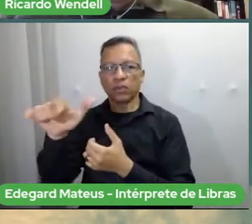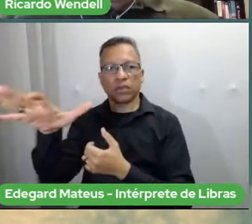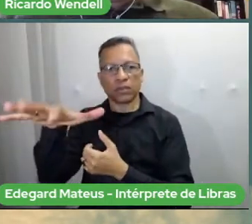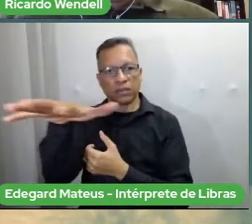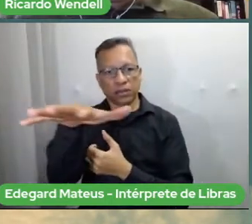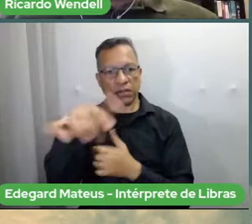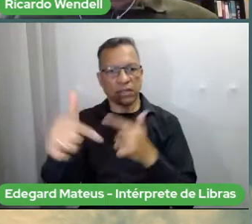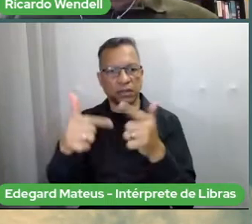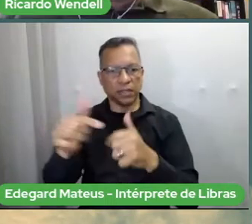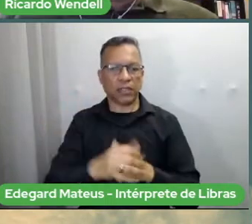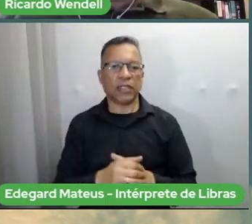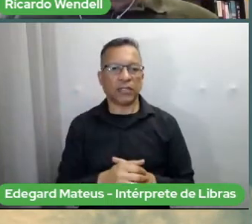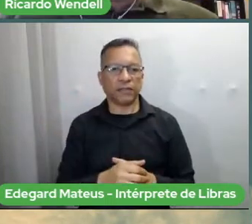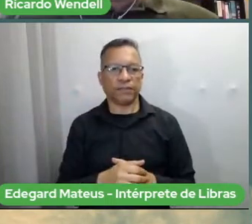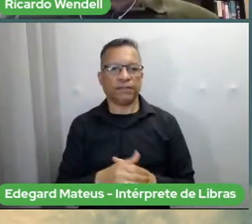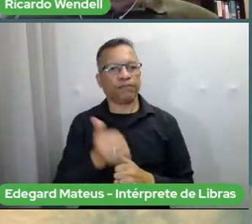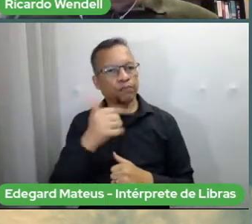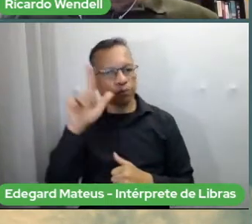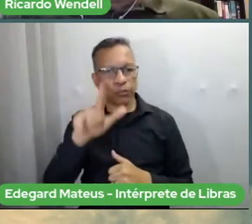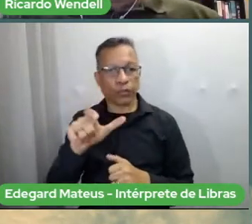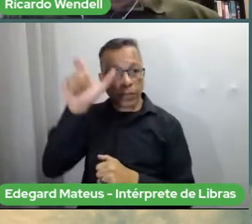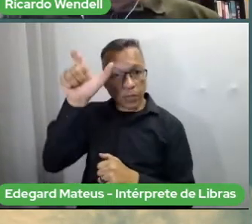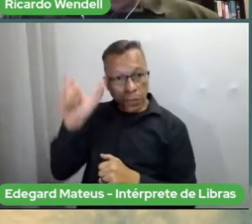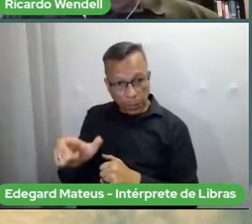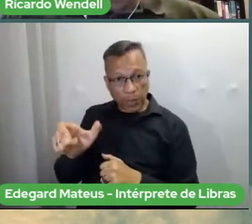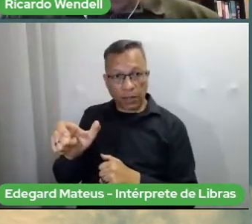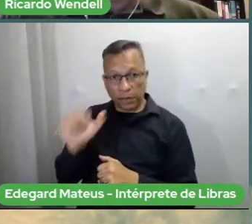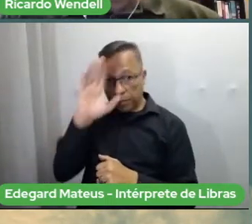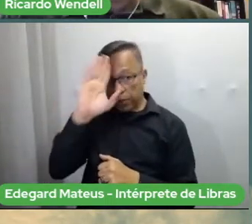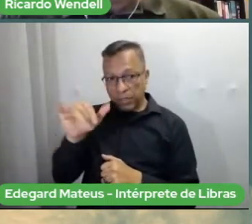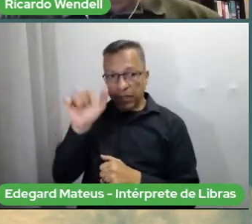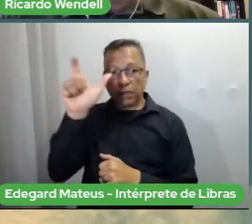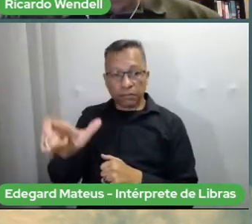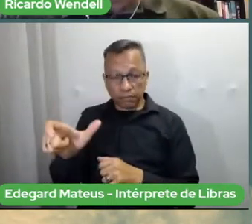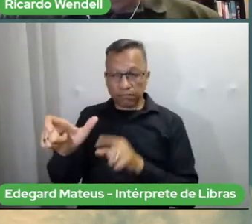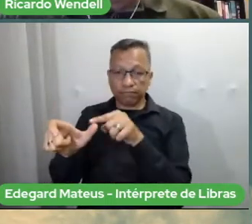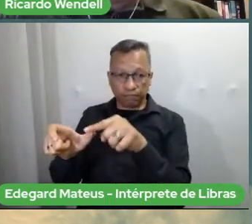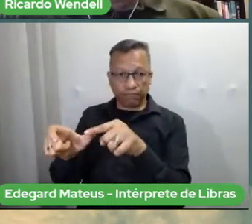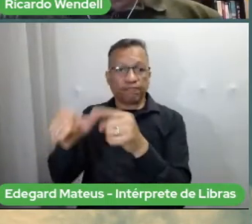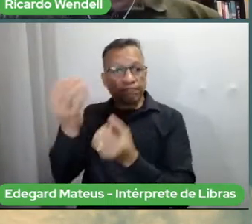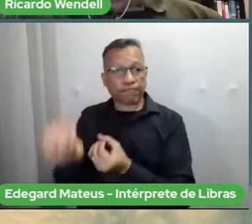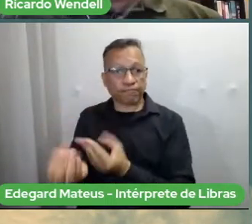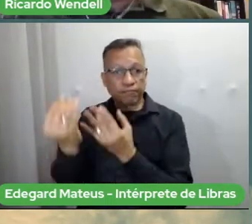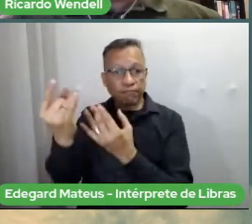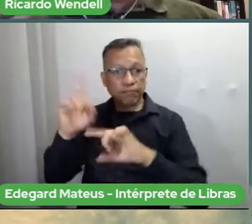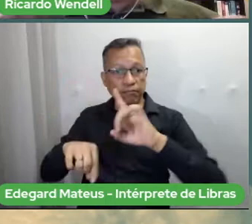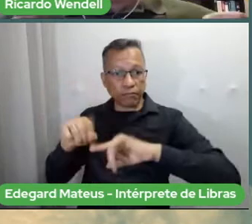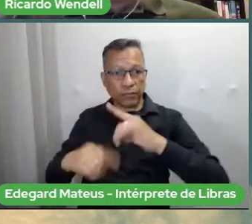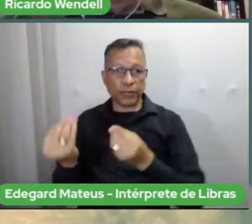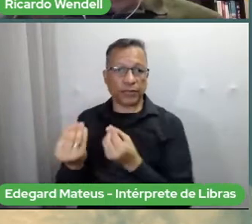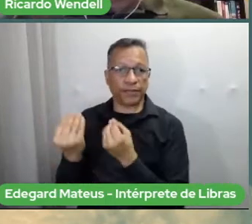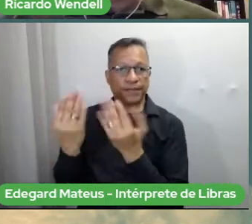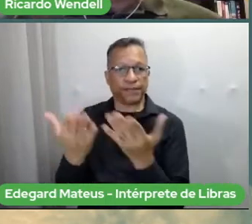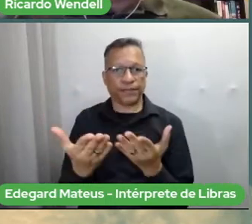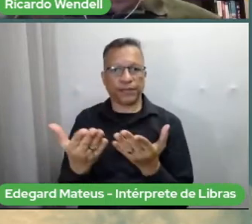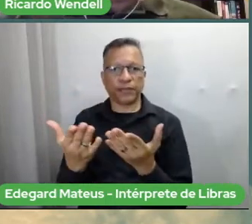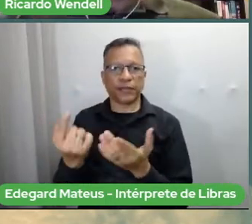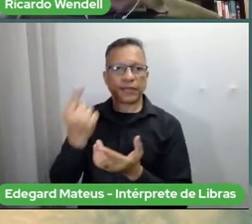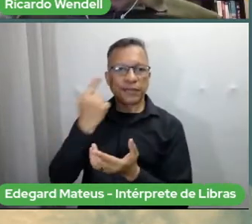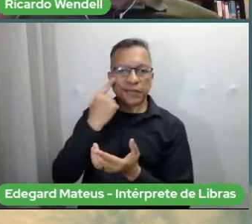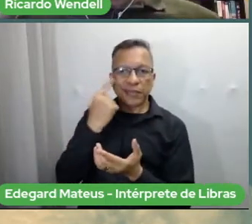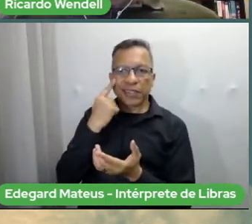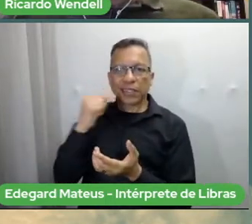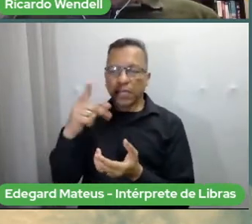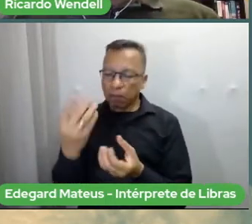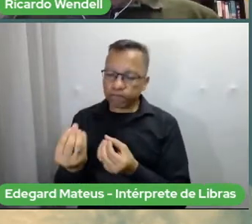Um outro pilar, né, um outro princípio, é servir dados como um produto. Então, a ideia é que a gente delicie os consumidores dos dados